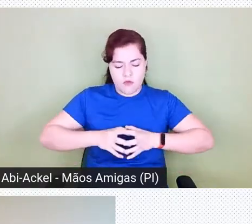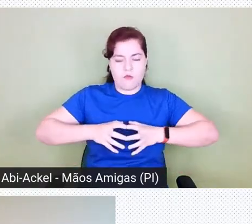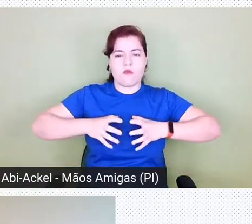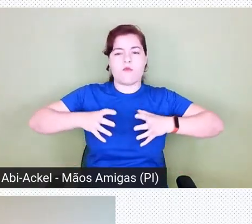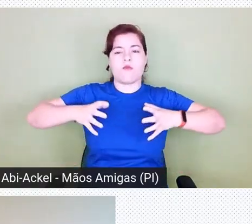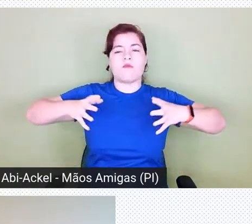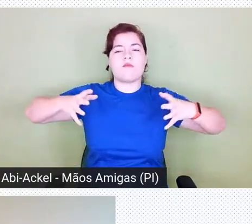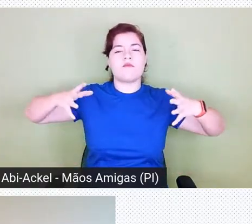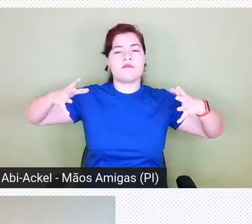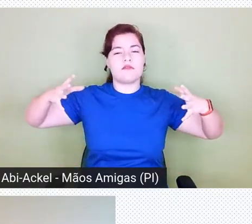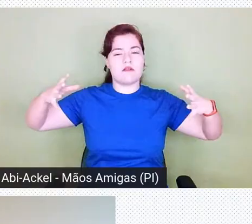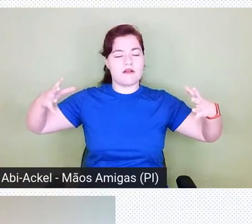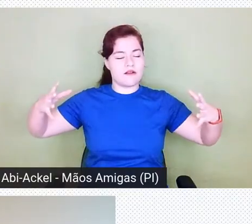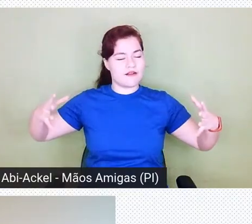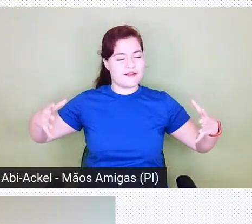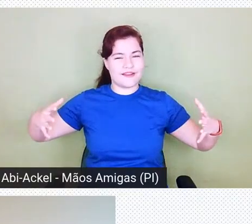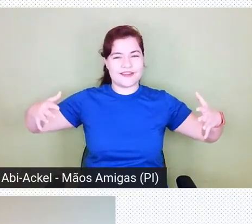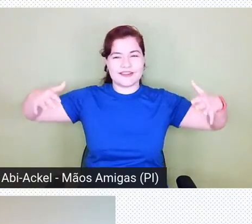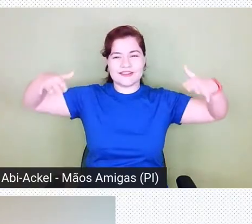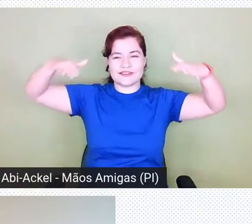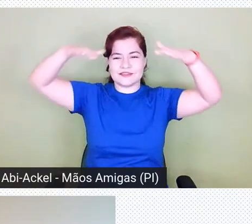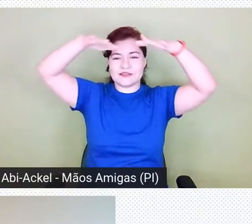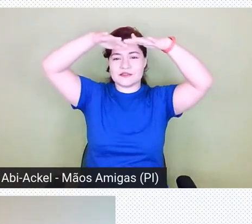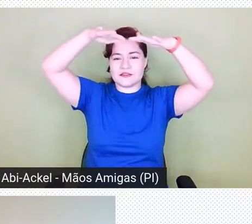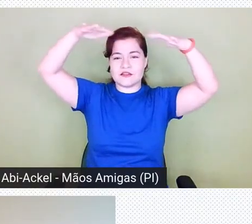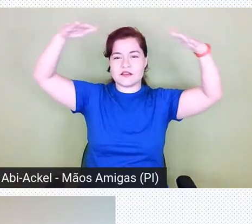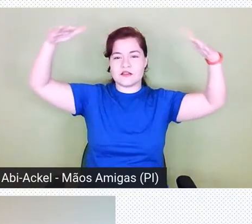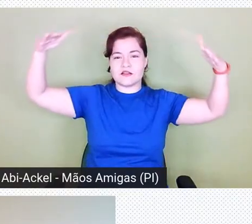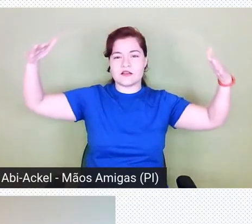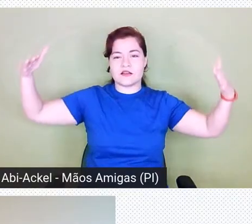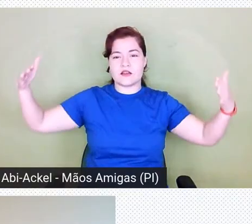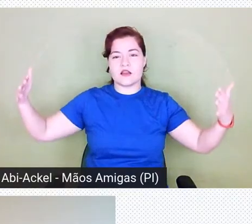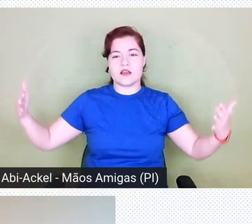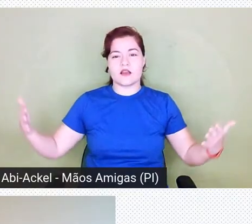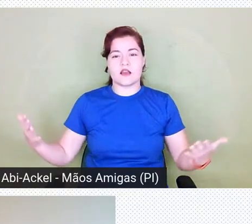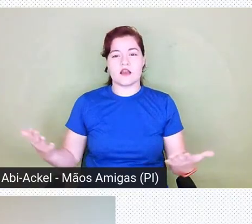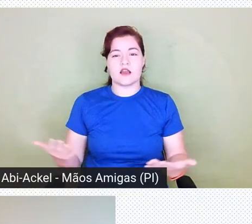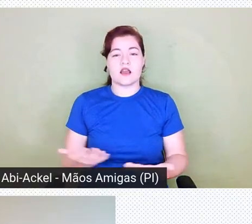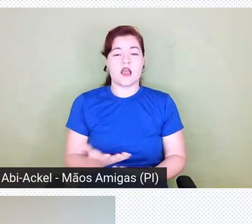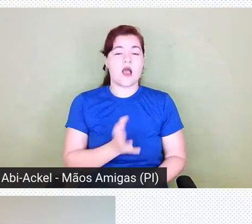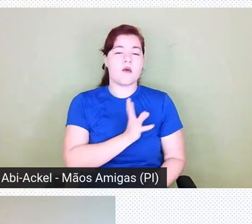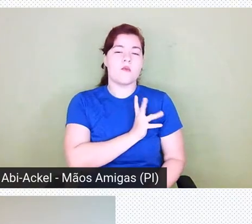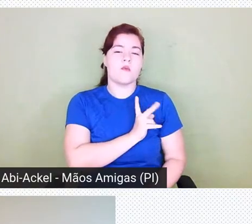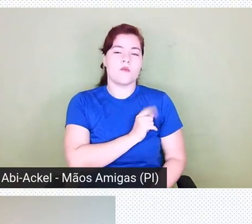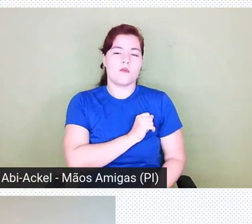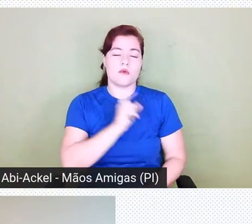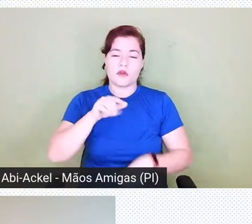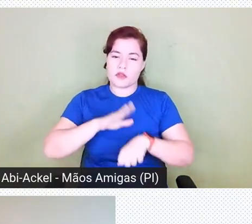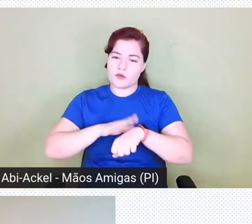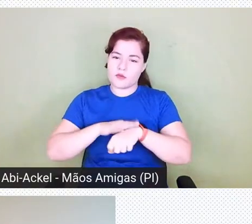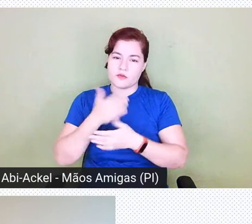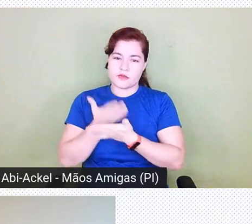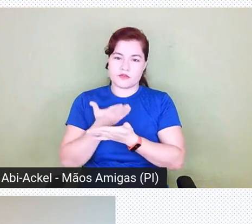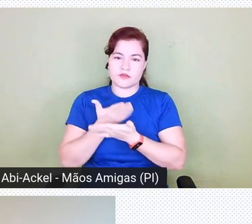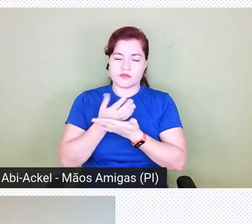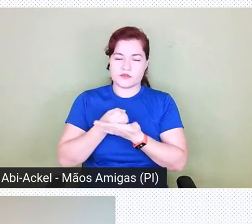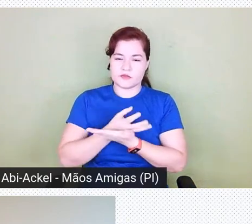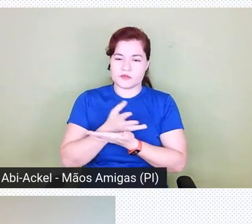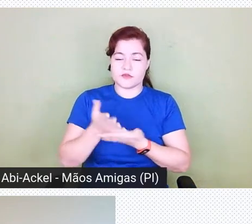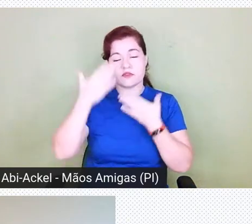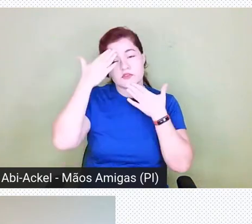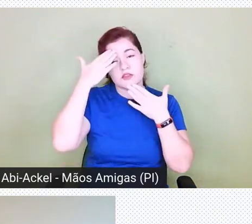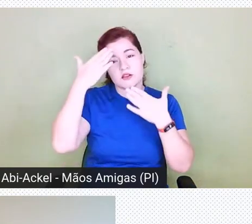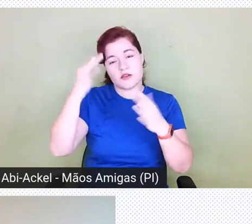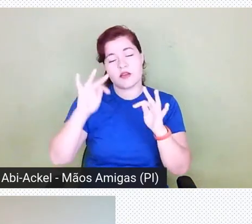esta capela de amor, que é esse momento do estudo do Evangelho. Gratidão a todos profundamente